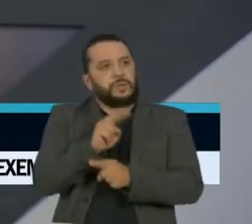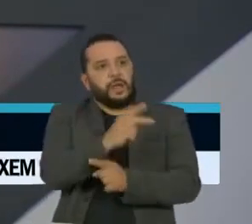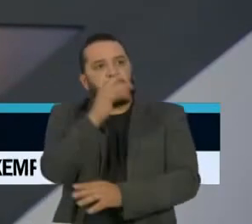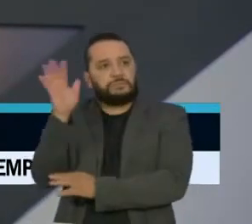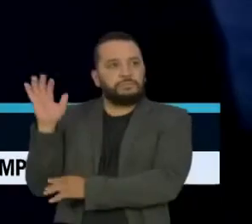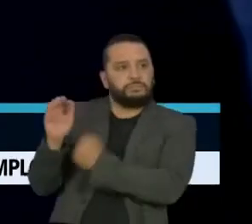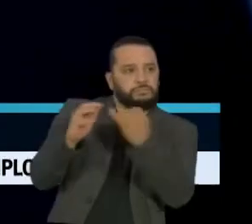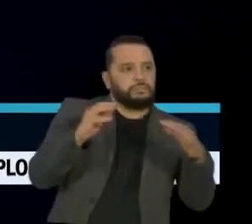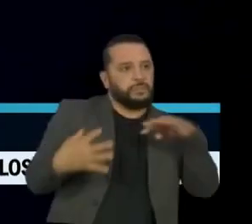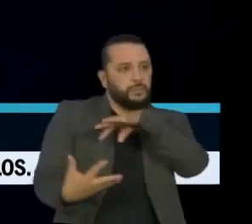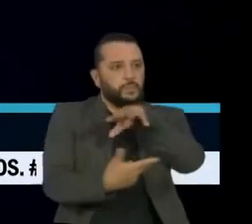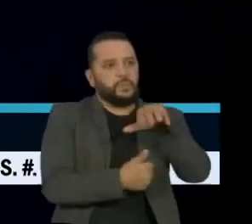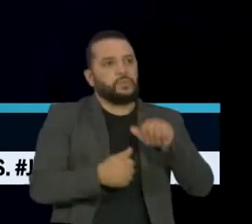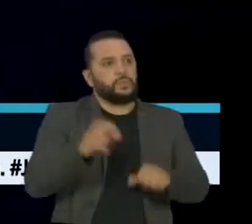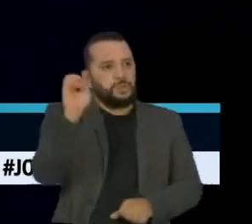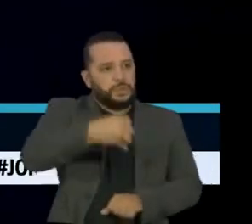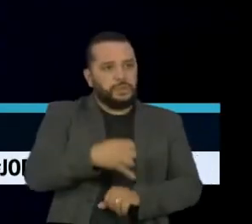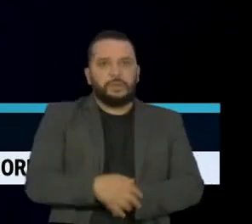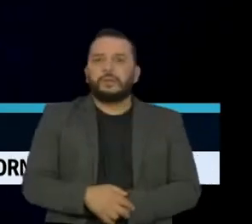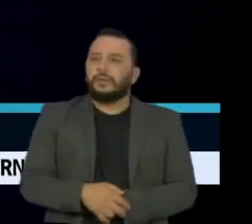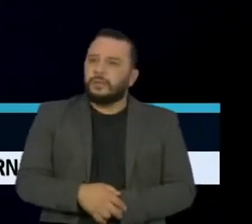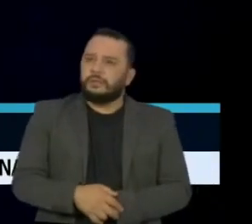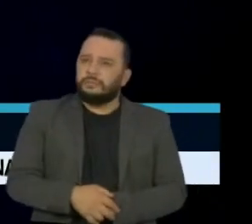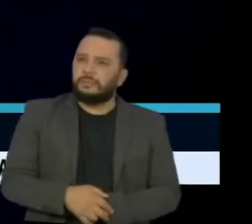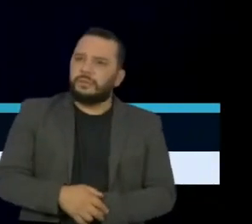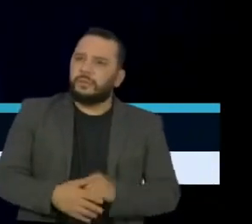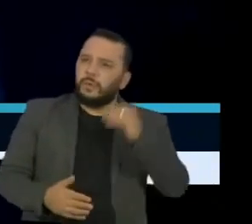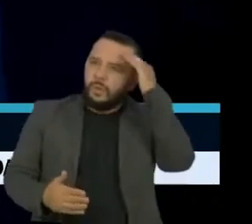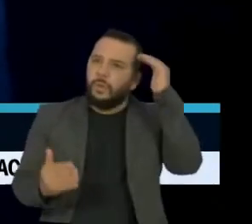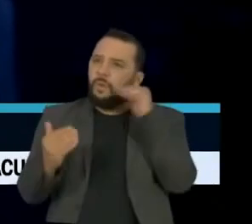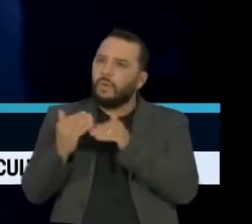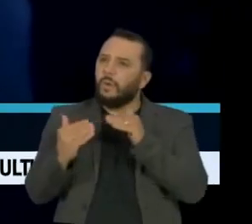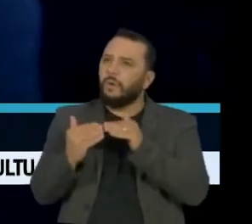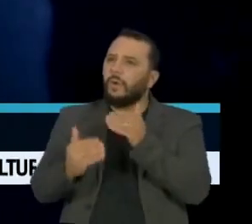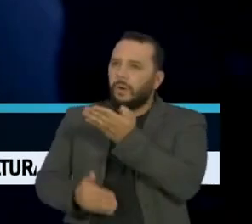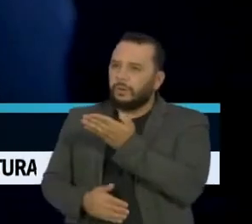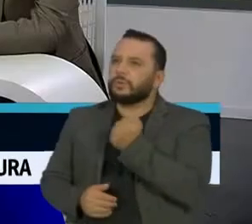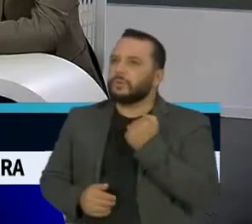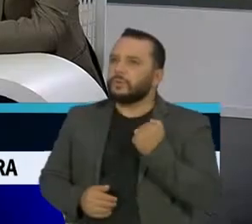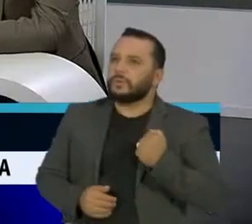Carlos? Olha, também eu concordo, com certeza,